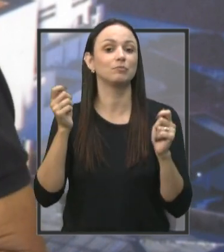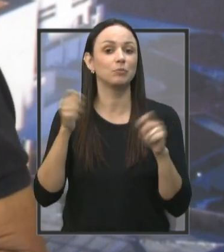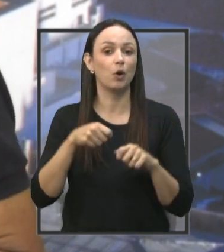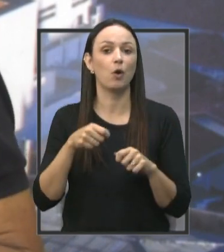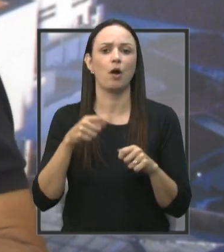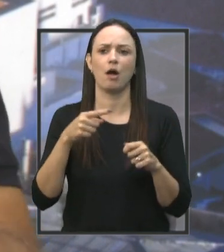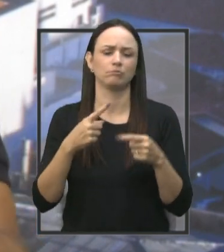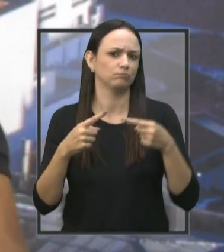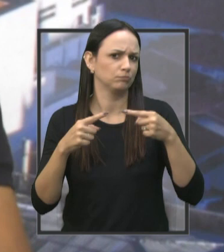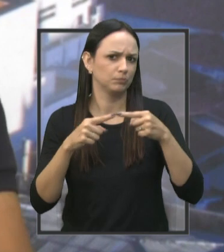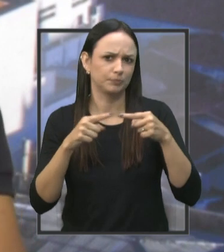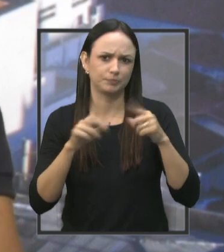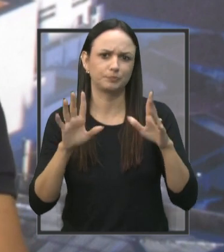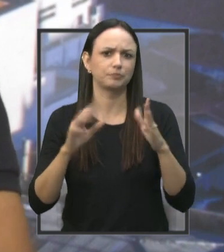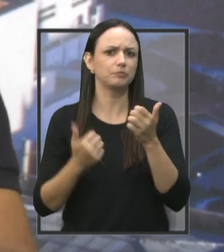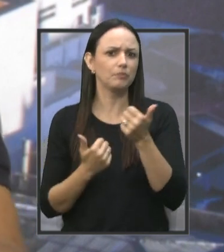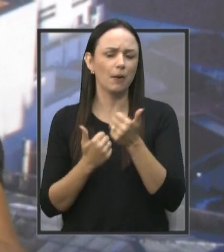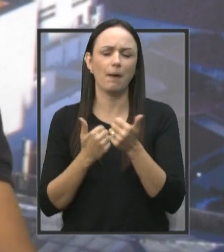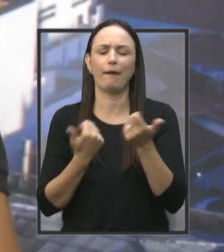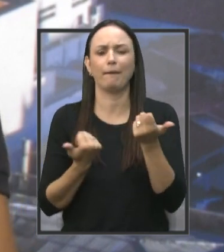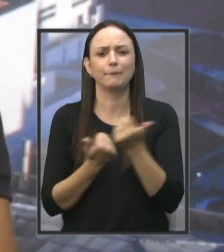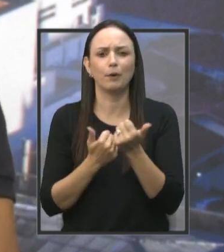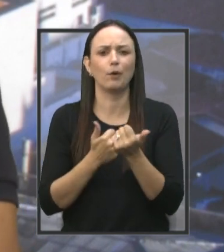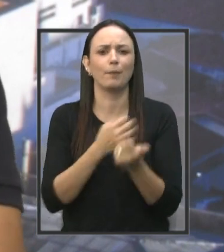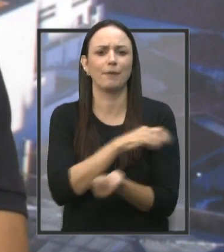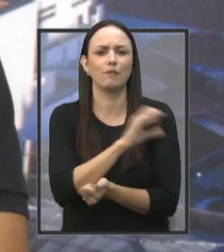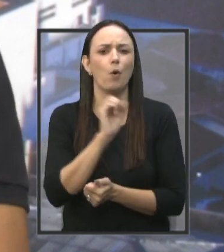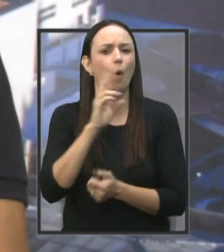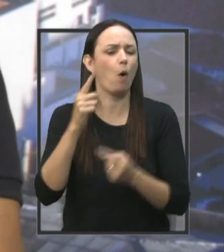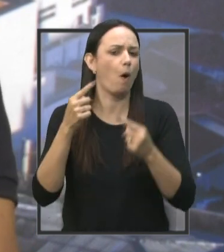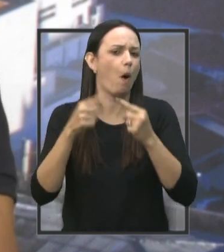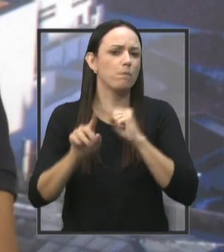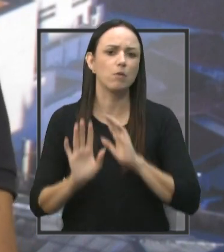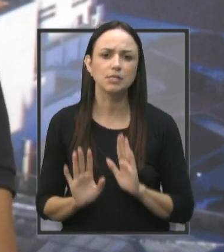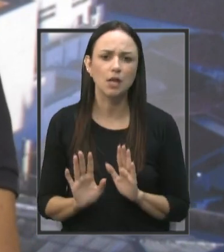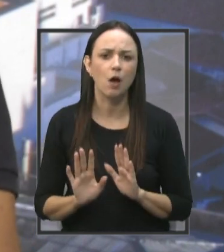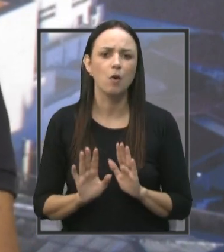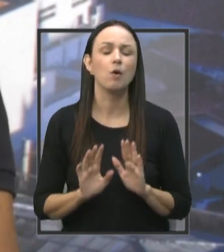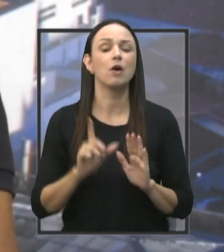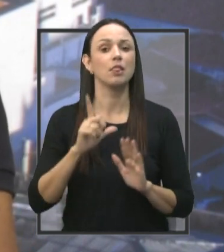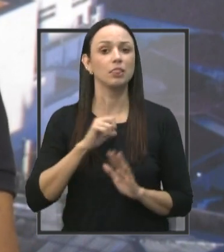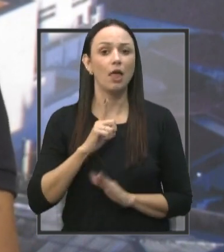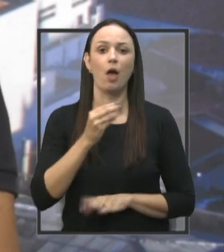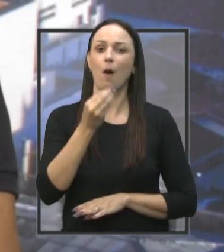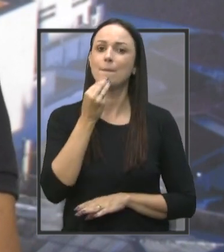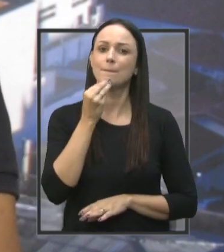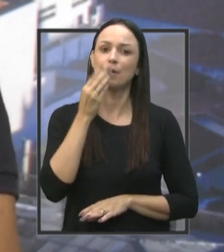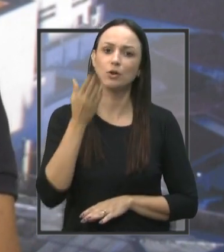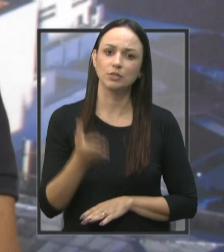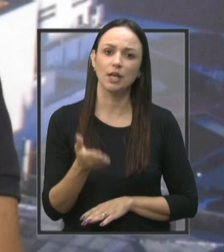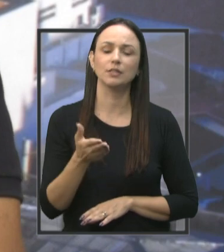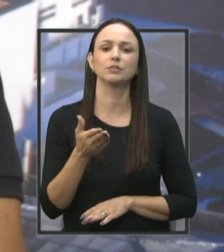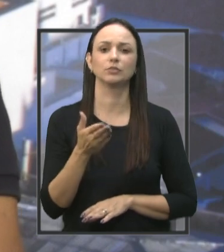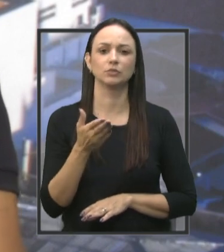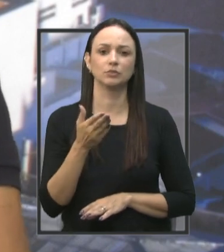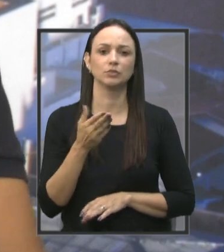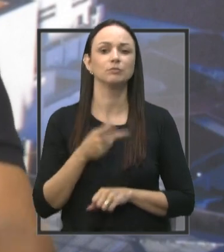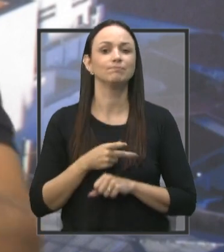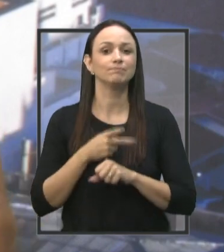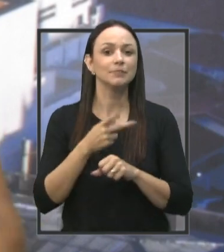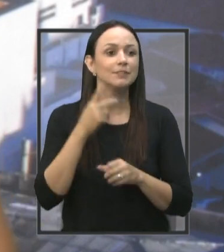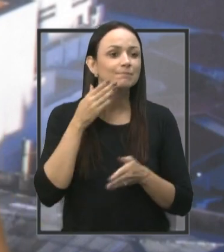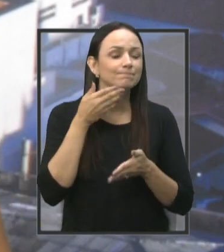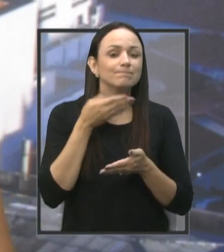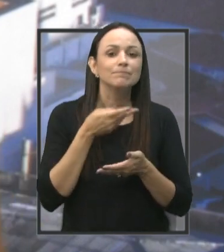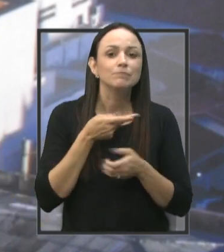eles apoiadores do prefeito, vereadores de situação ou de oposição, tenham a oportunidade de ir em busca das